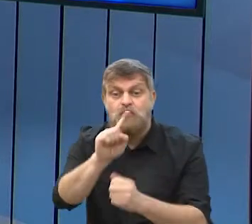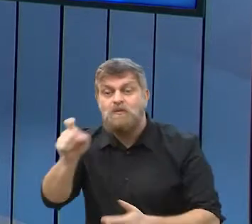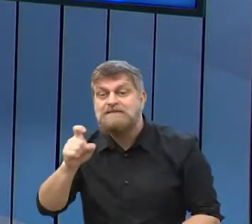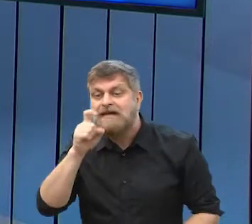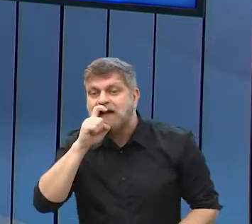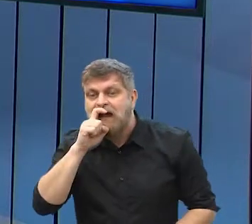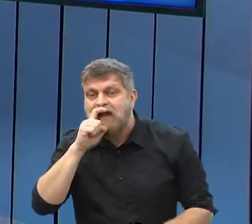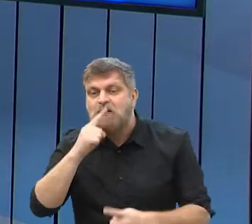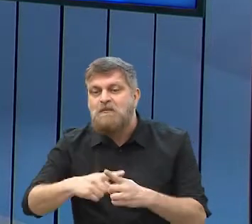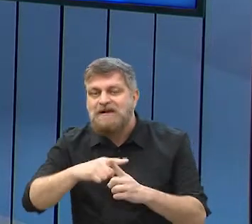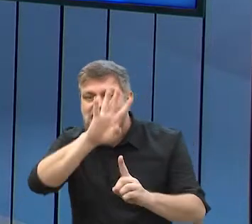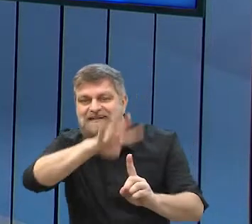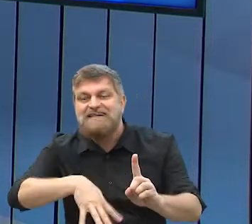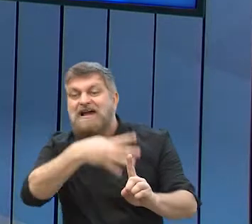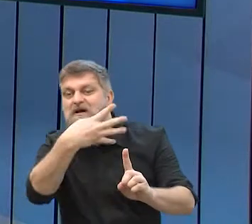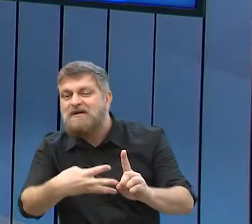homenagem?